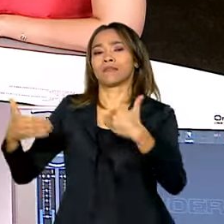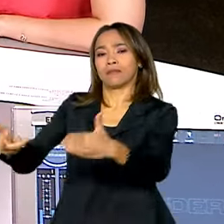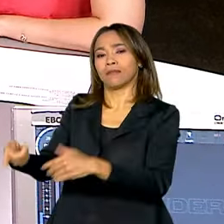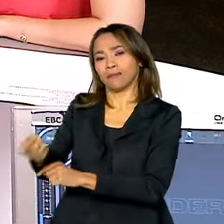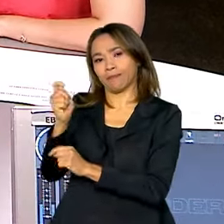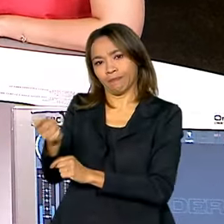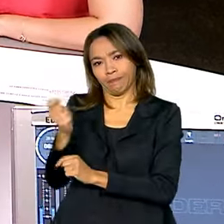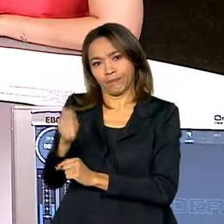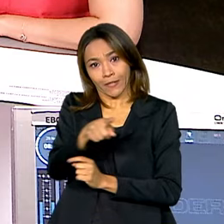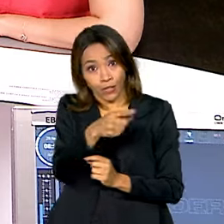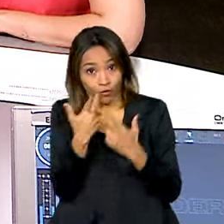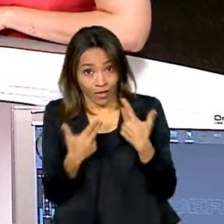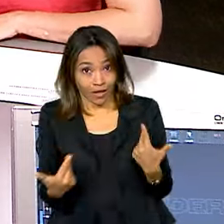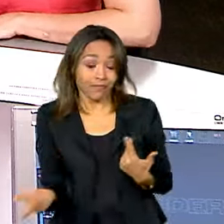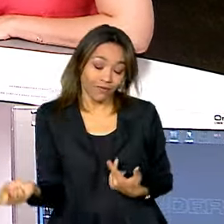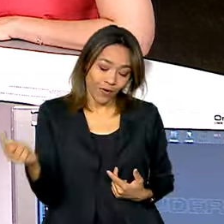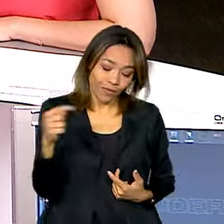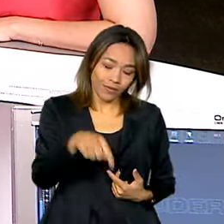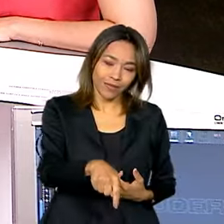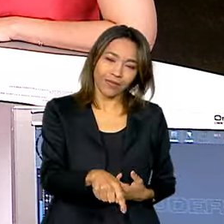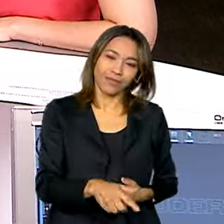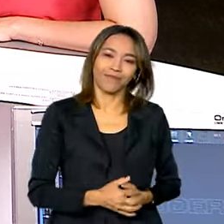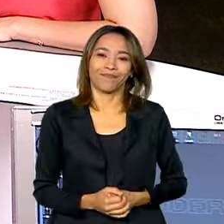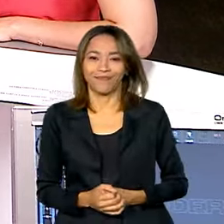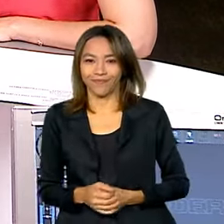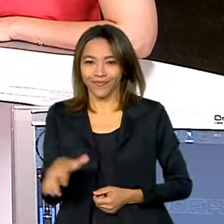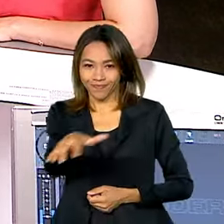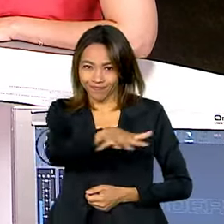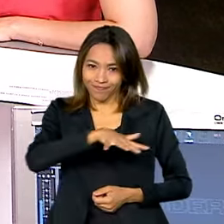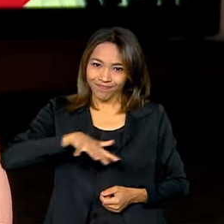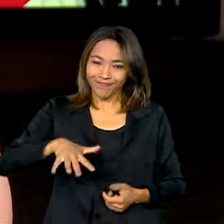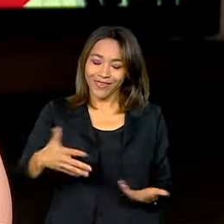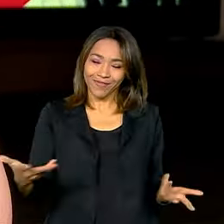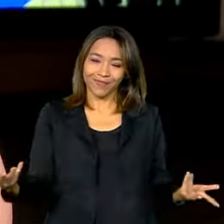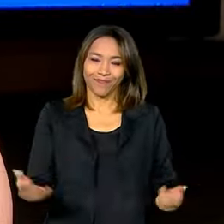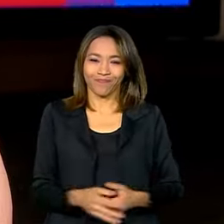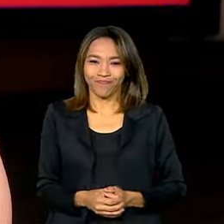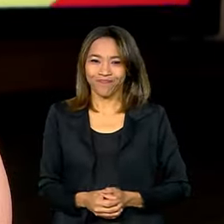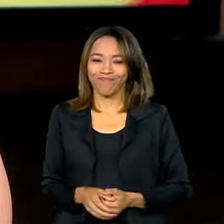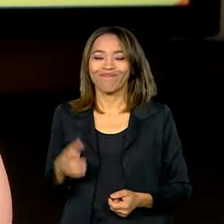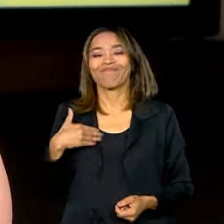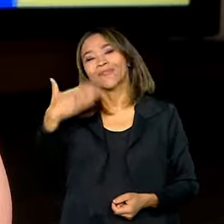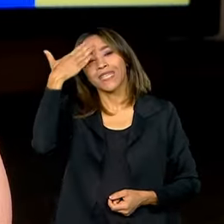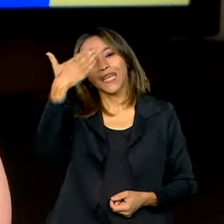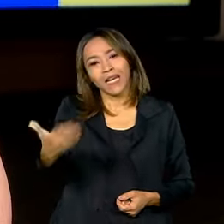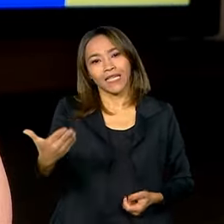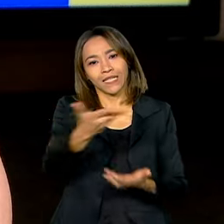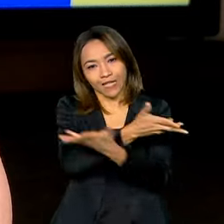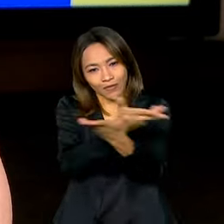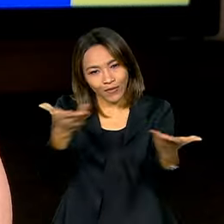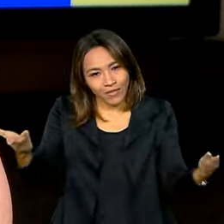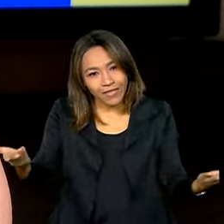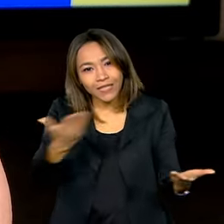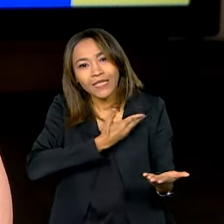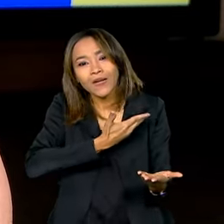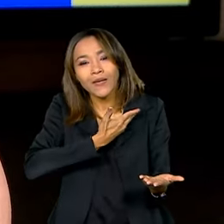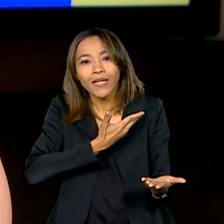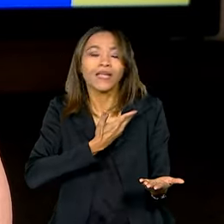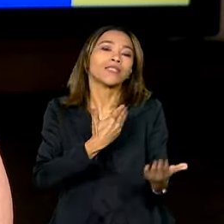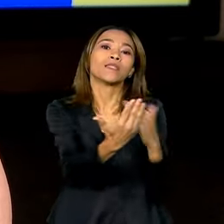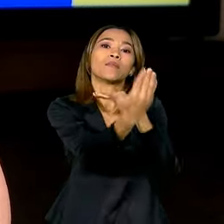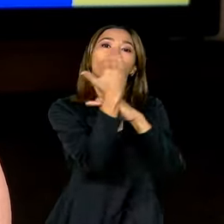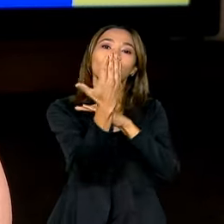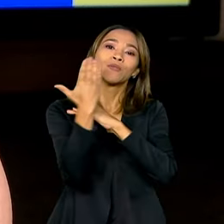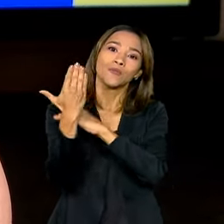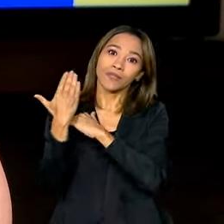aqui sempre que tiver novidades nesse setor. E é isso. Agradeço a todos os colegas que fizeram comigo